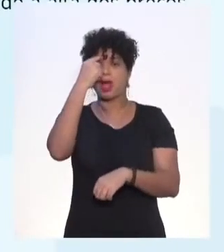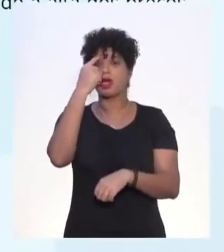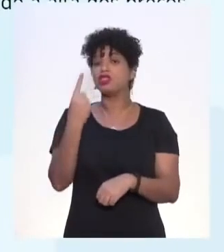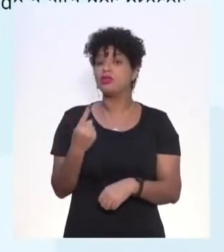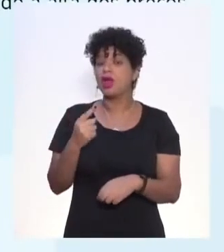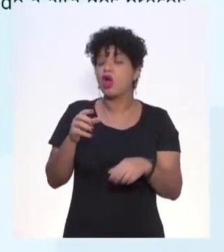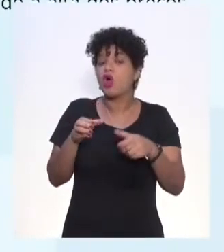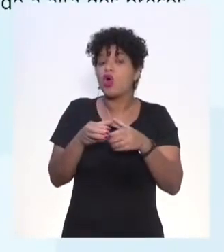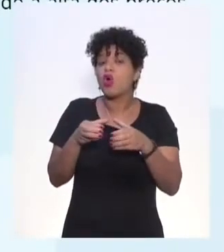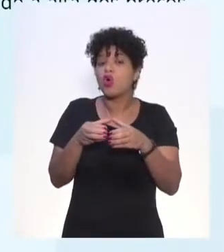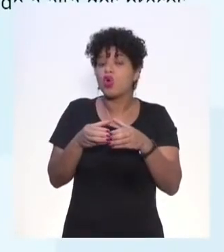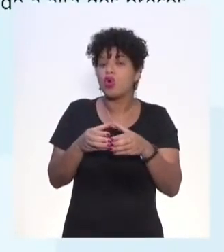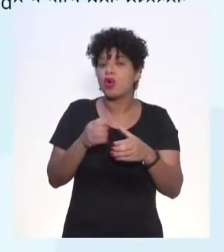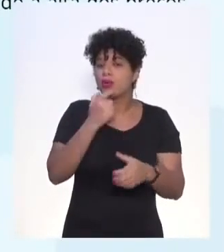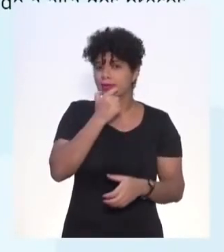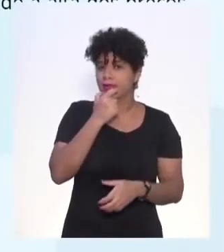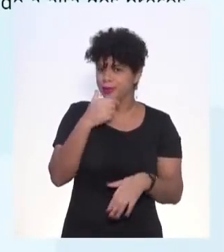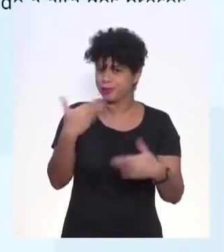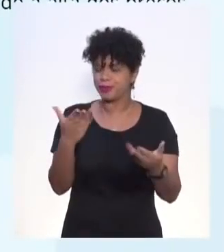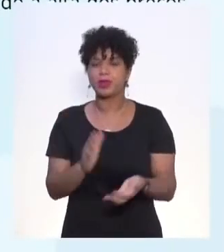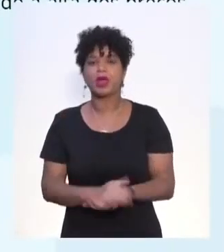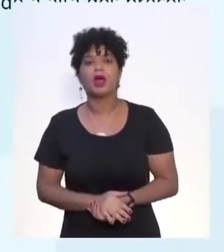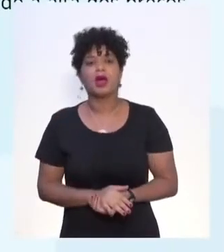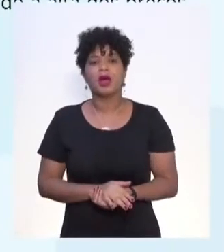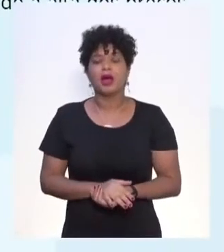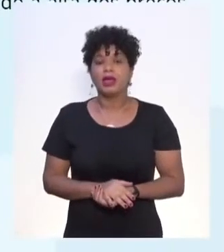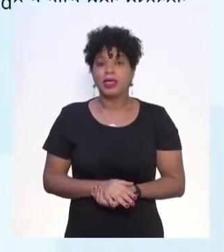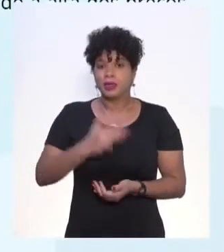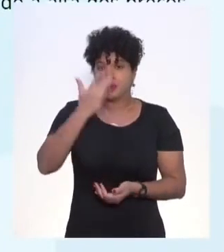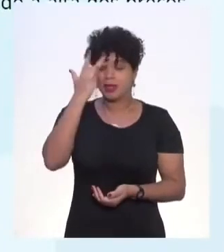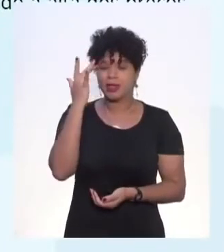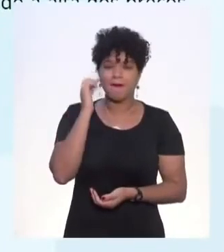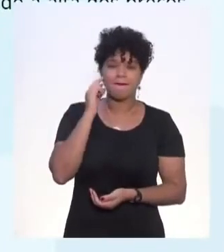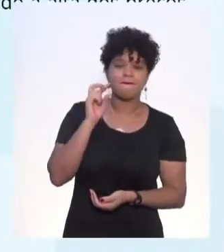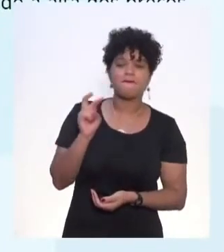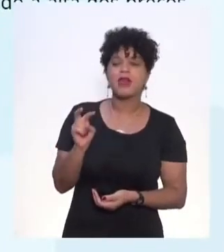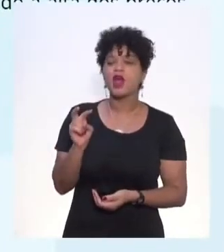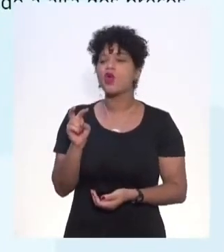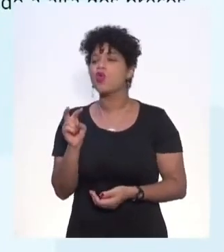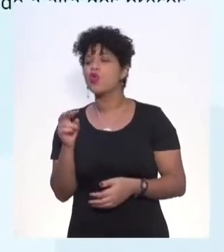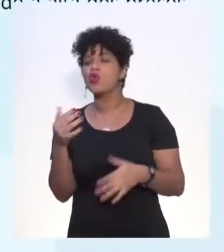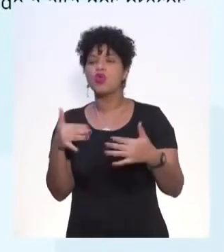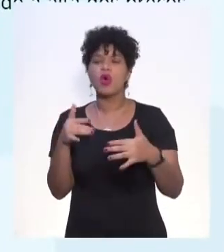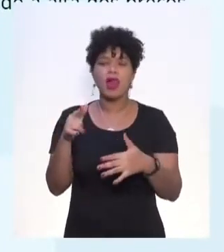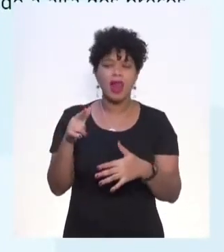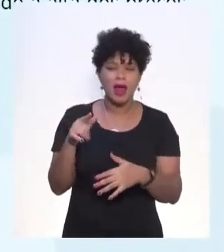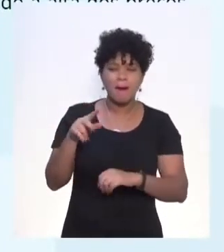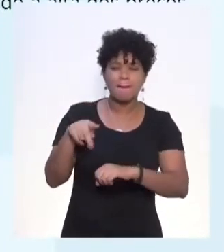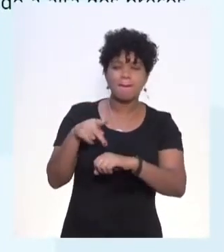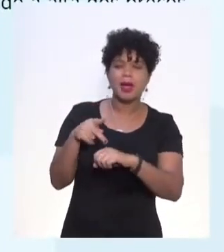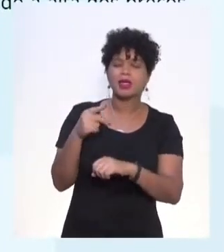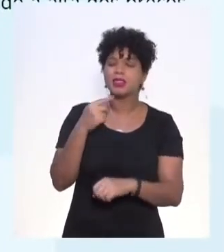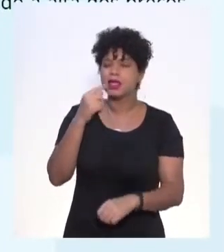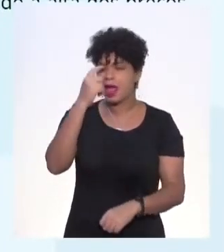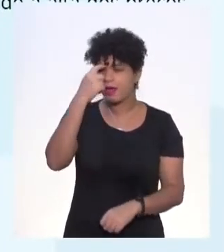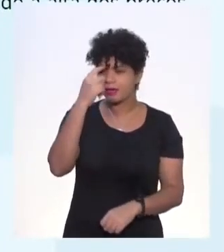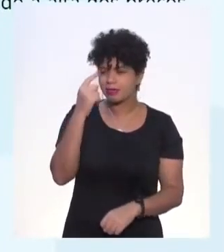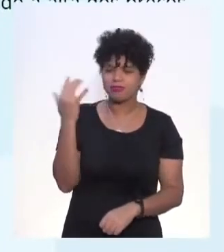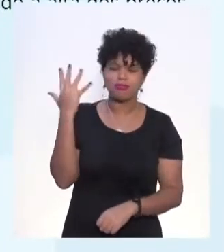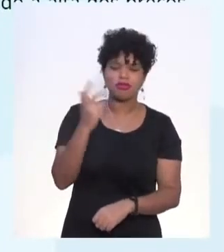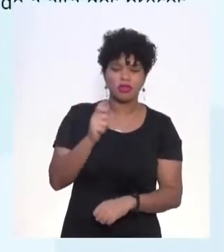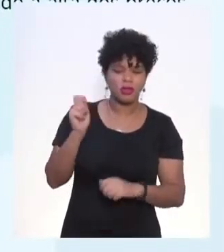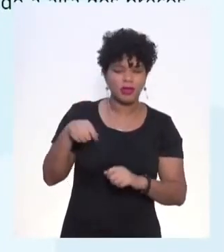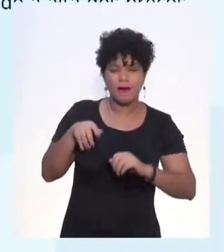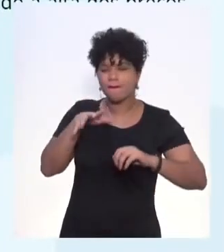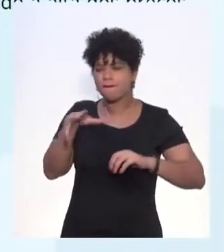britânicos. Cobiçada pelas potências europeias desde as grandes navegações, a Índia começou a sofrer interferências da